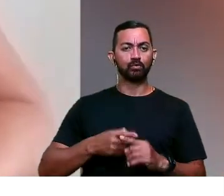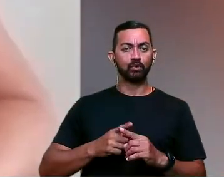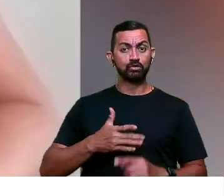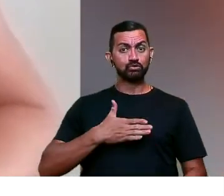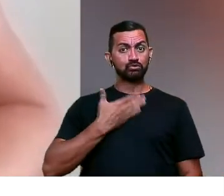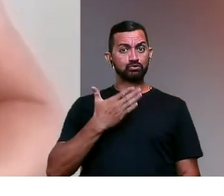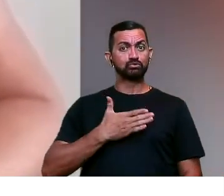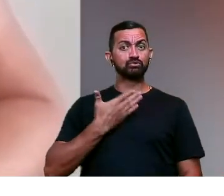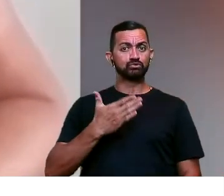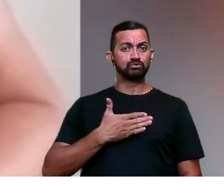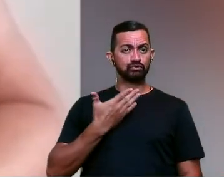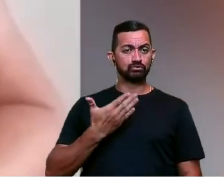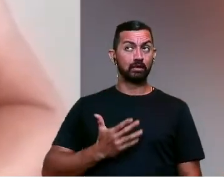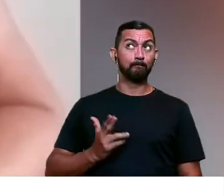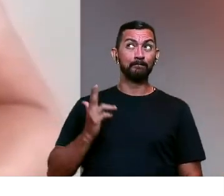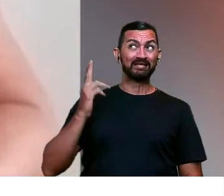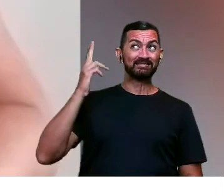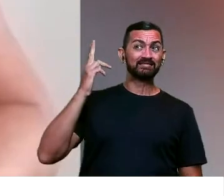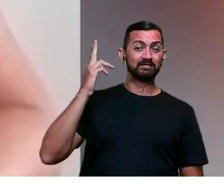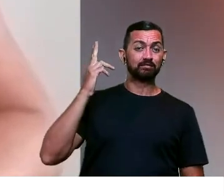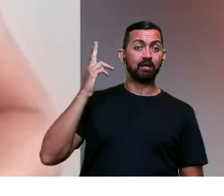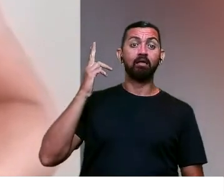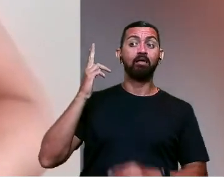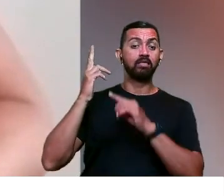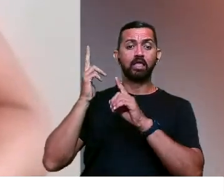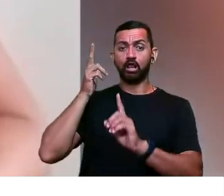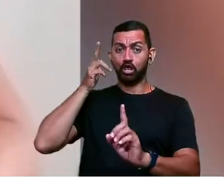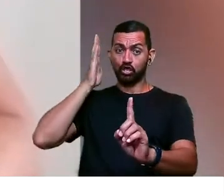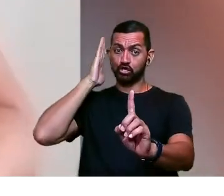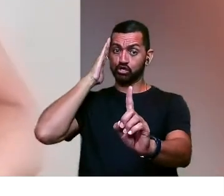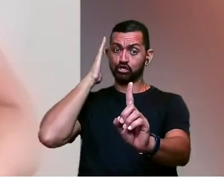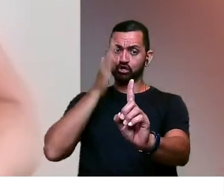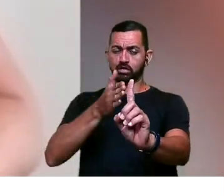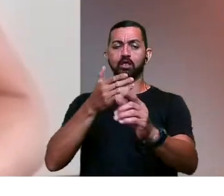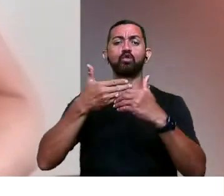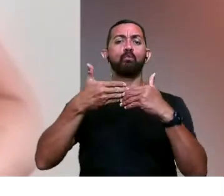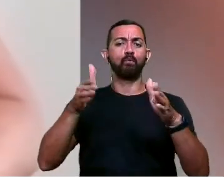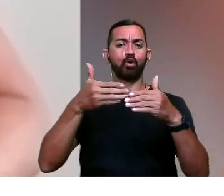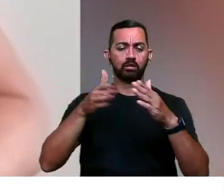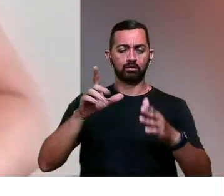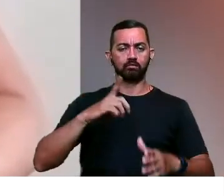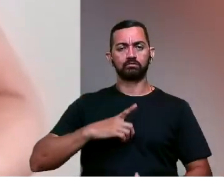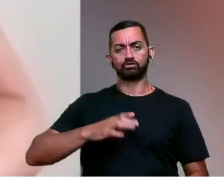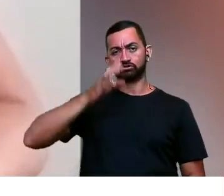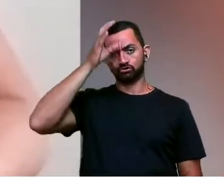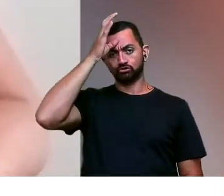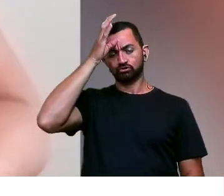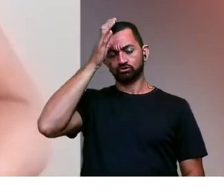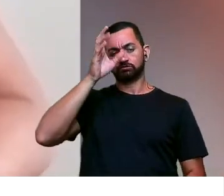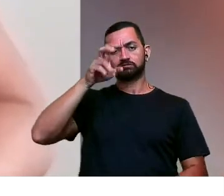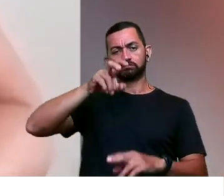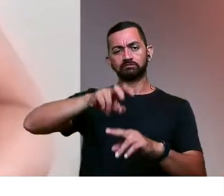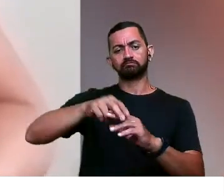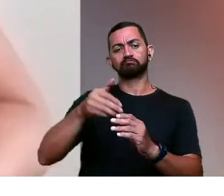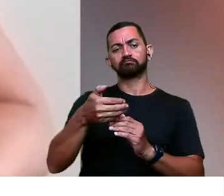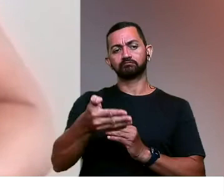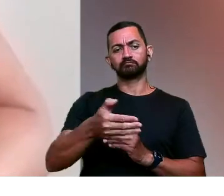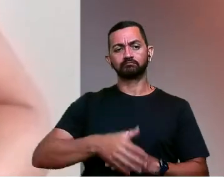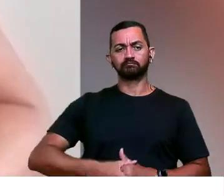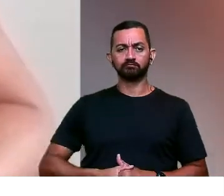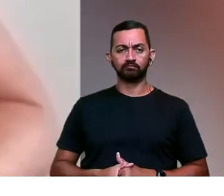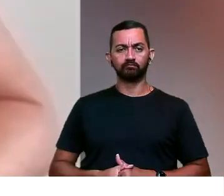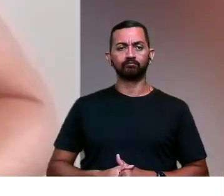matar. Porque quando é para fazer um susto, é para cima. E ele atirou diretamente no portão onde meu tio estava sentado,